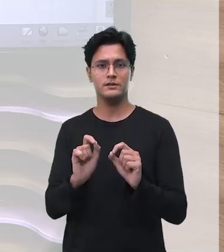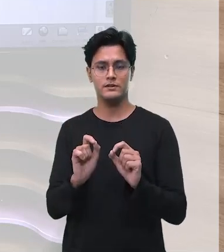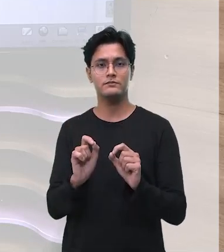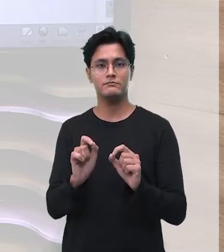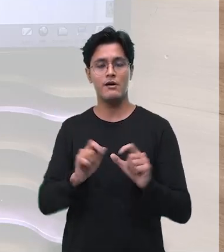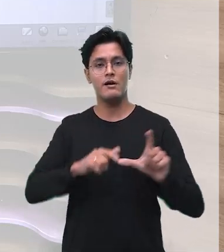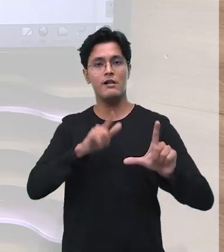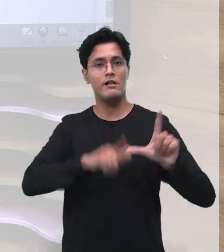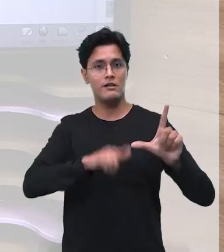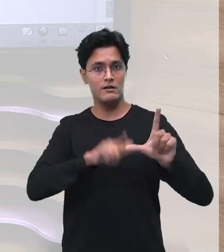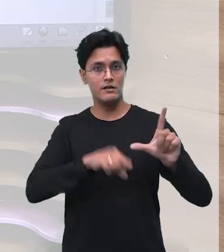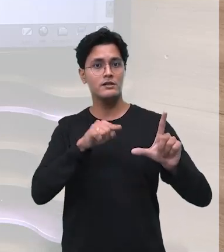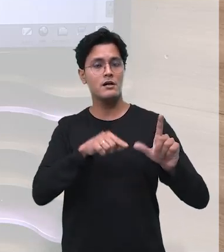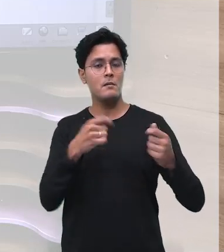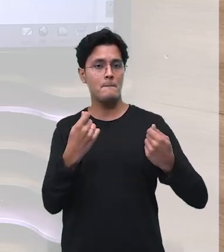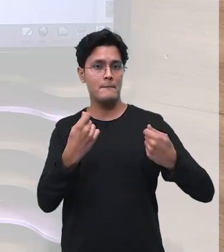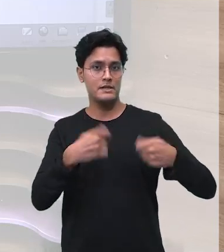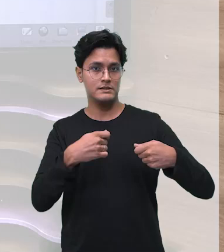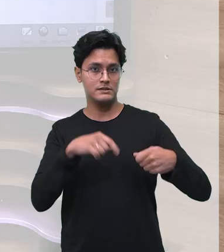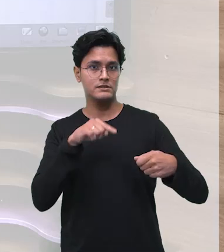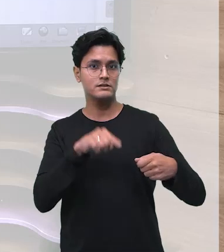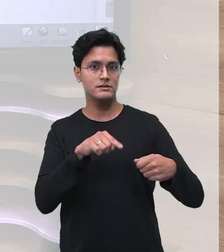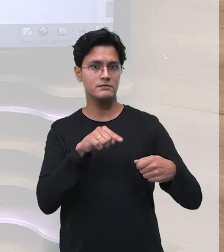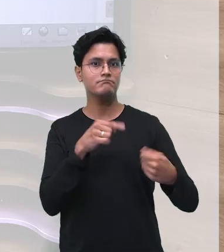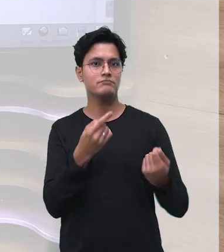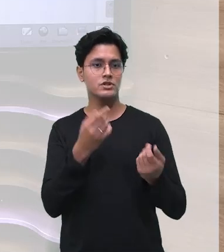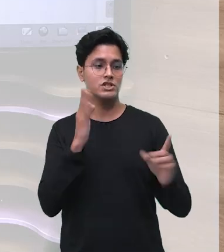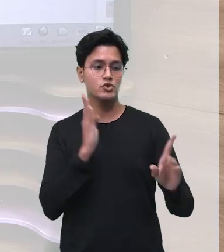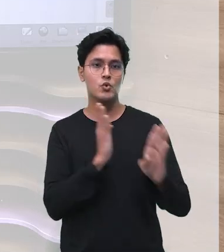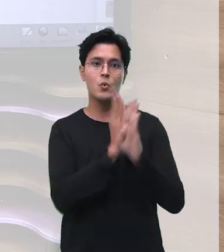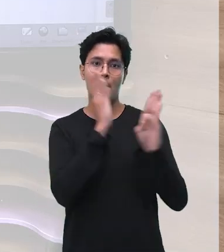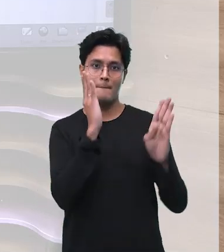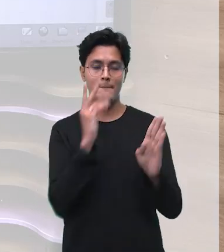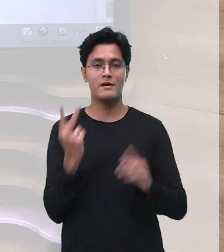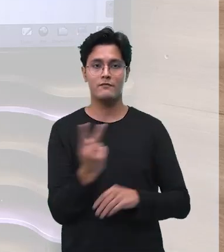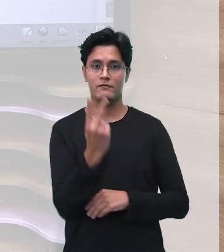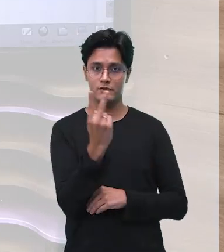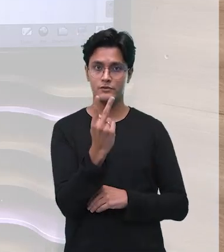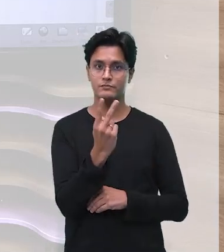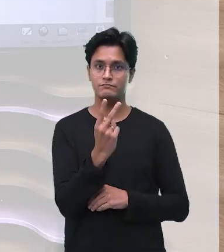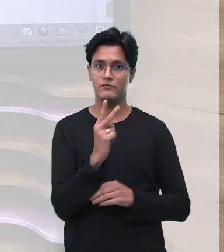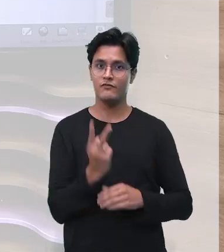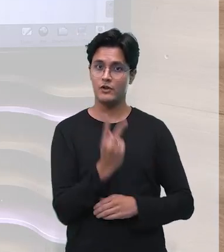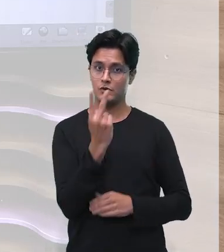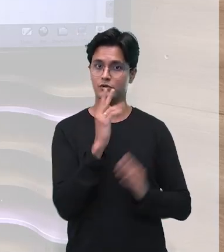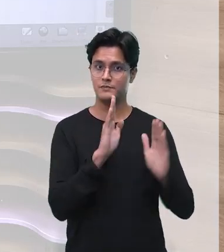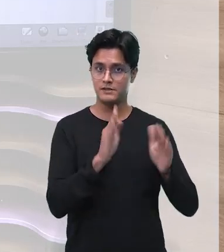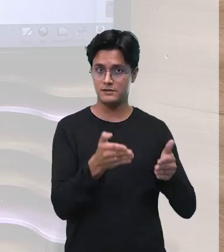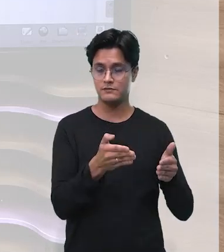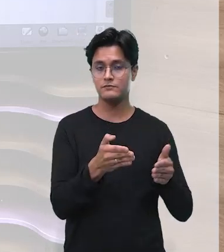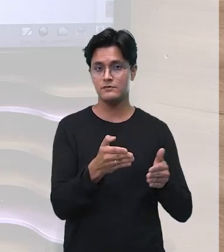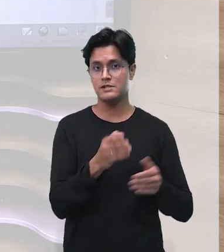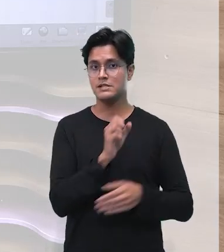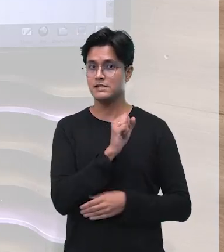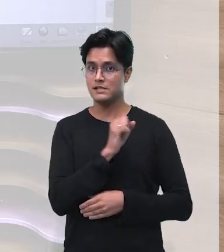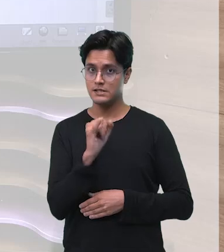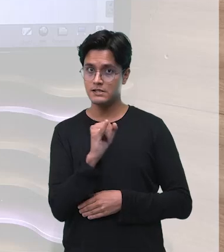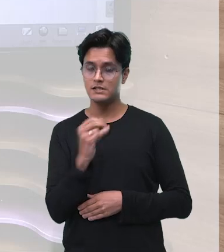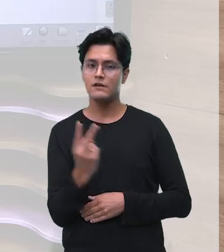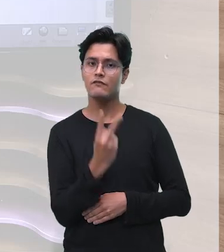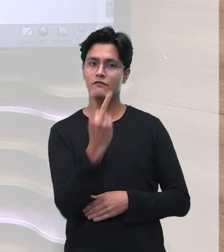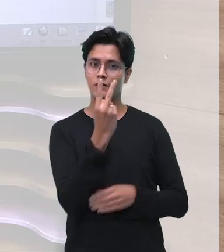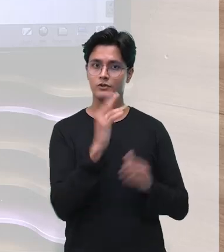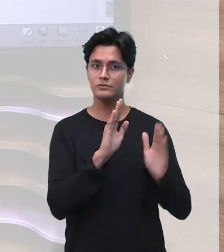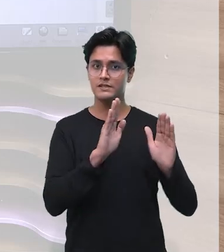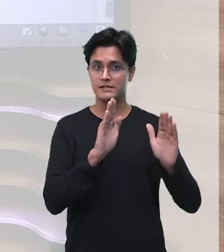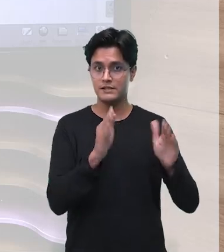essa letra, ela vai assumir um valor, tá bom? Ela vai assumir um valor. Se esse valor for um valor